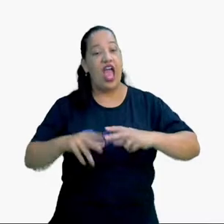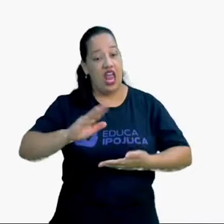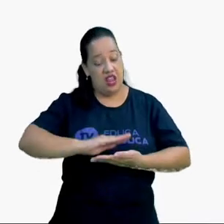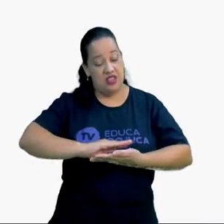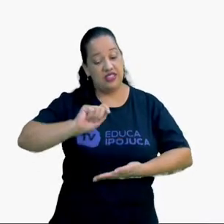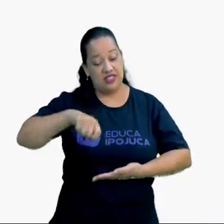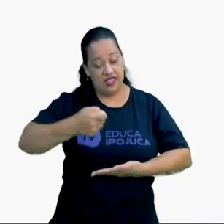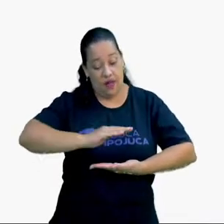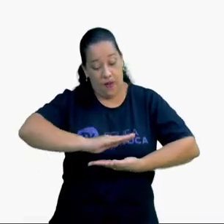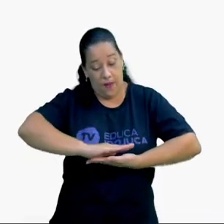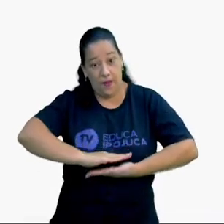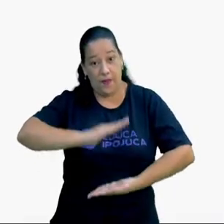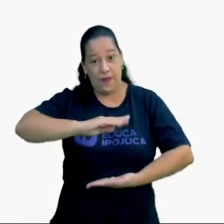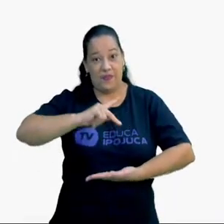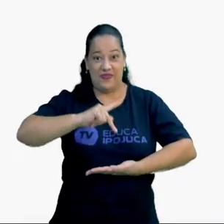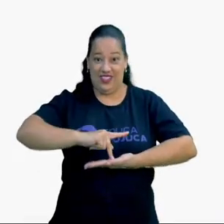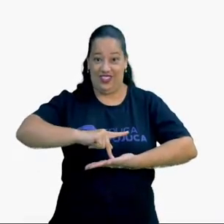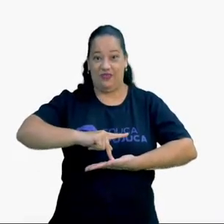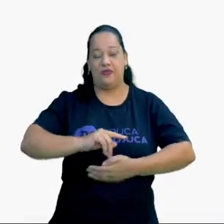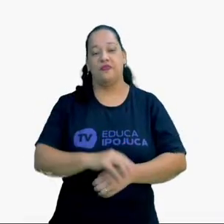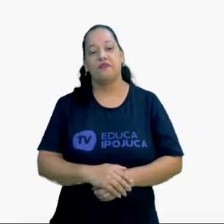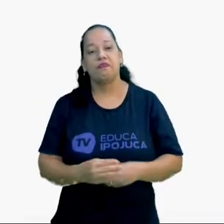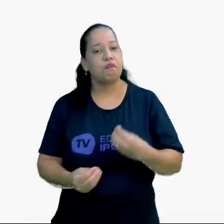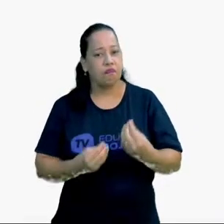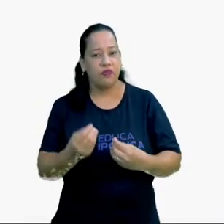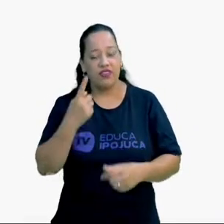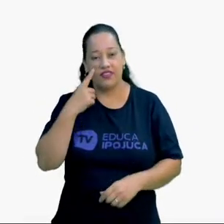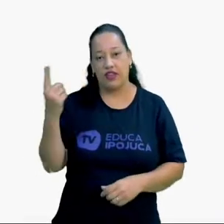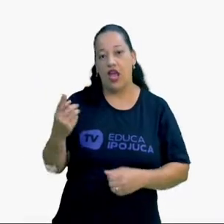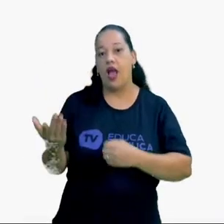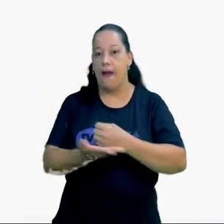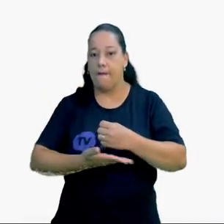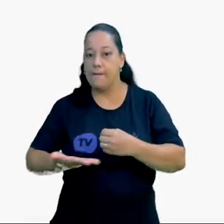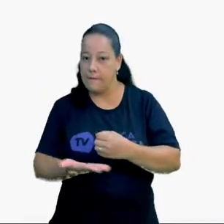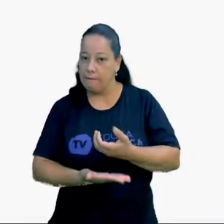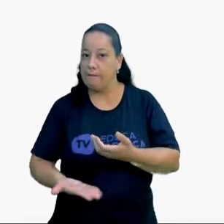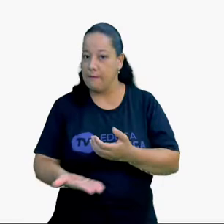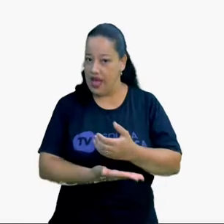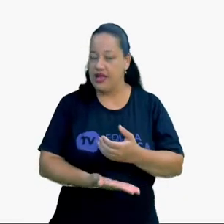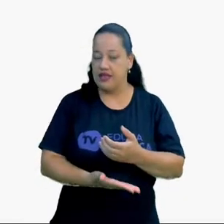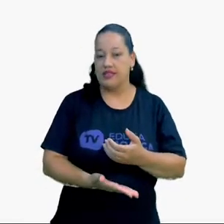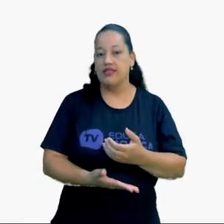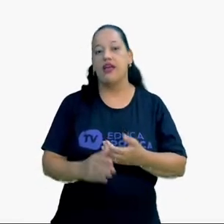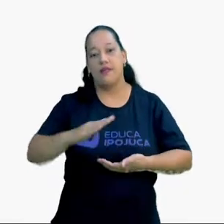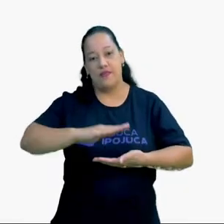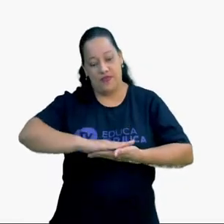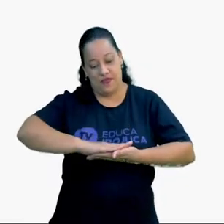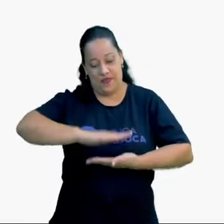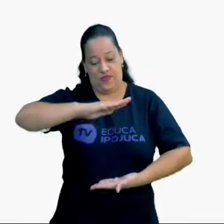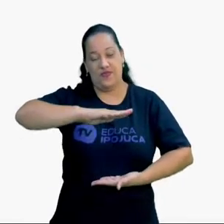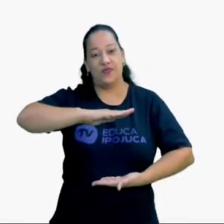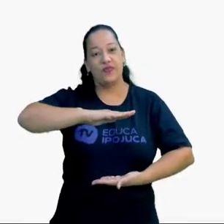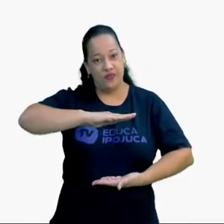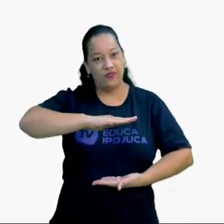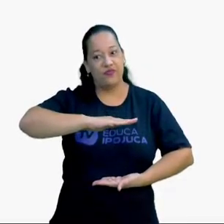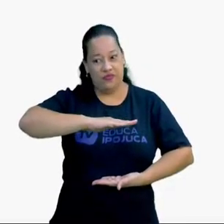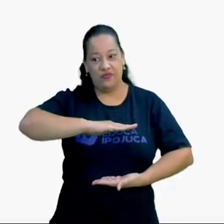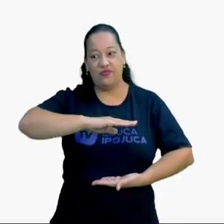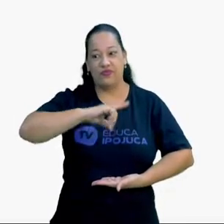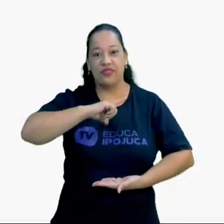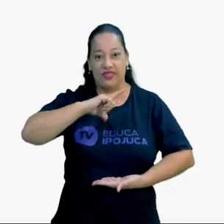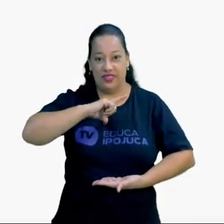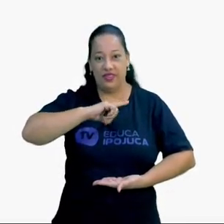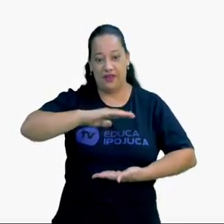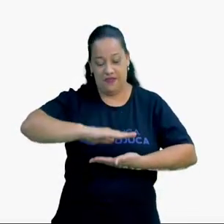duas regiões que... Vamos lá. As bases são paralelas. Olha aí, base. Duas